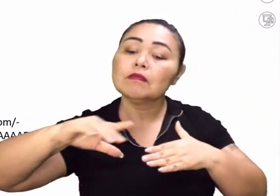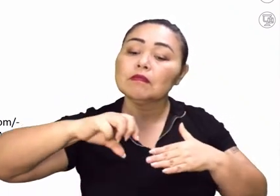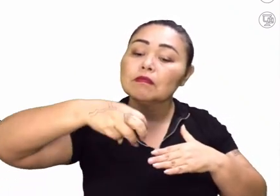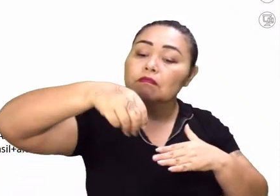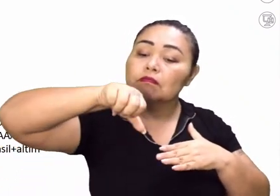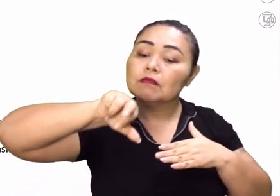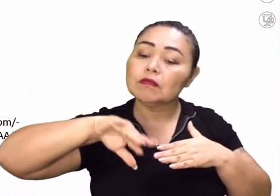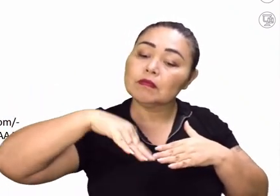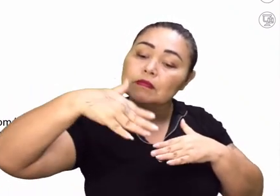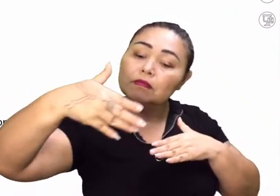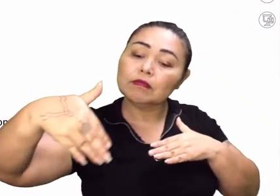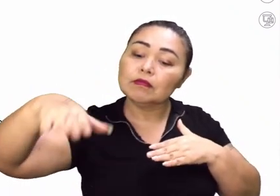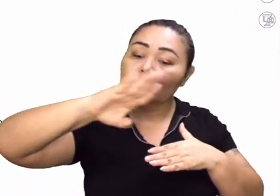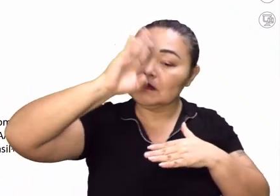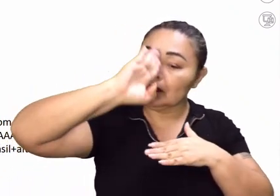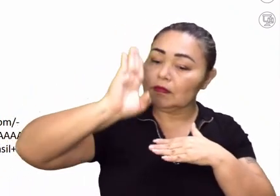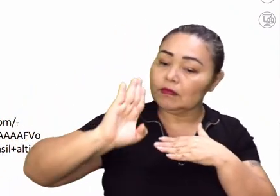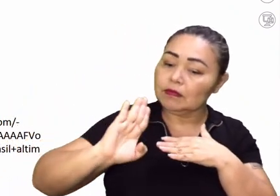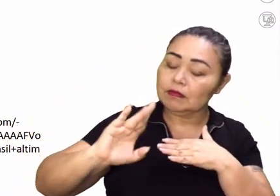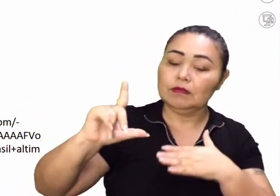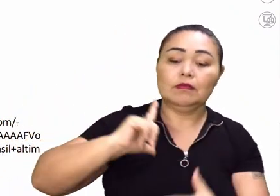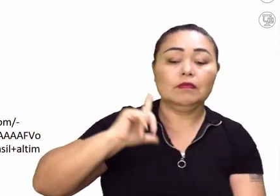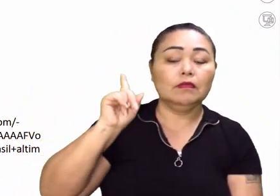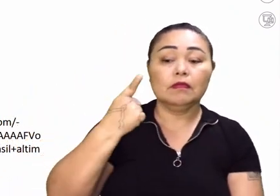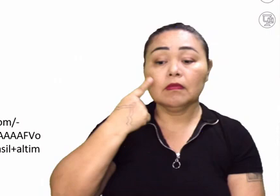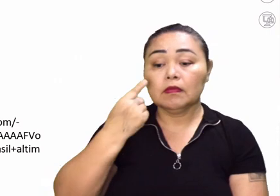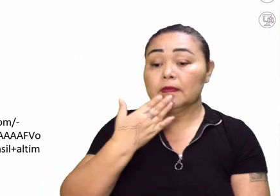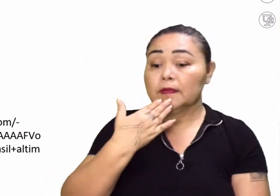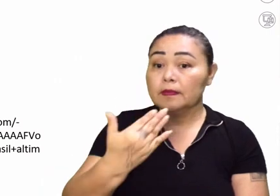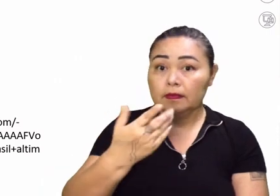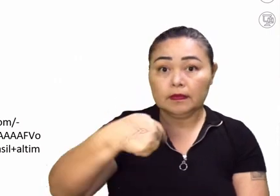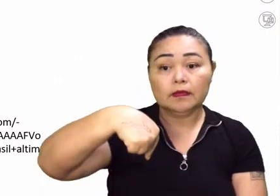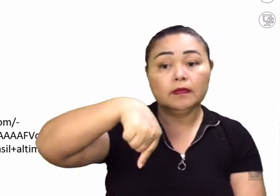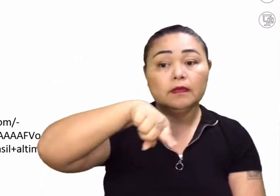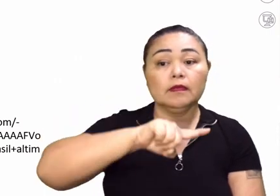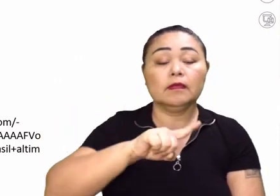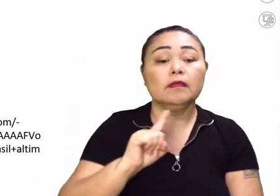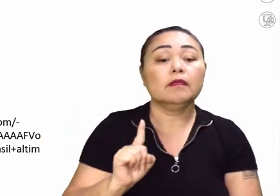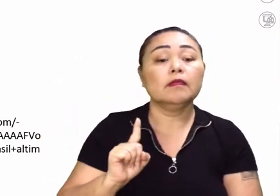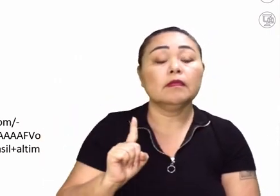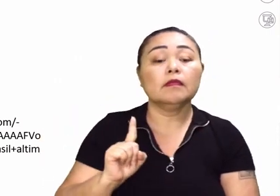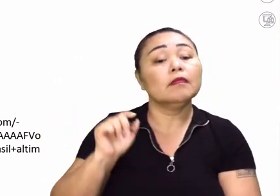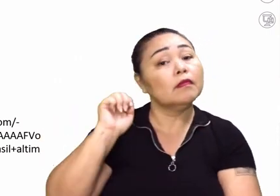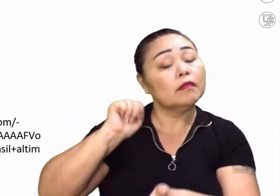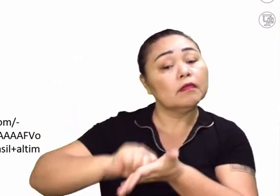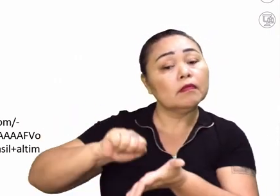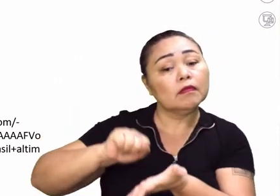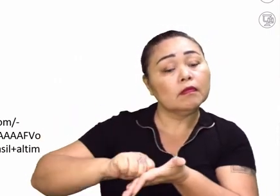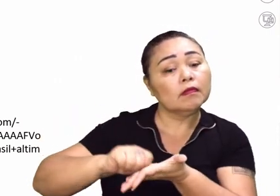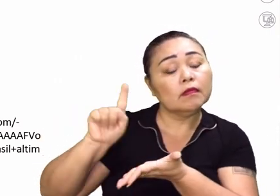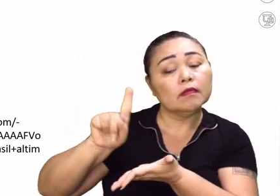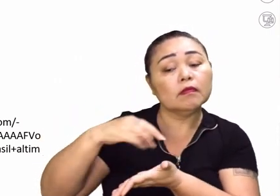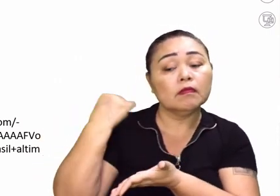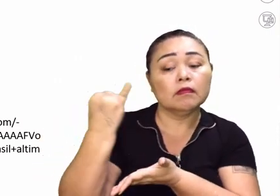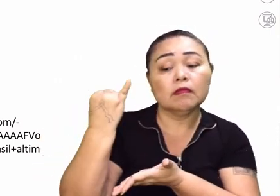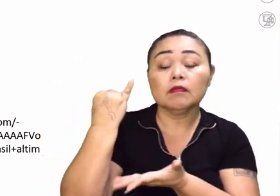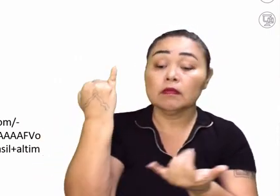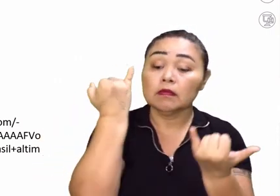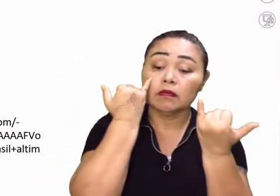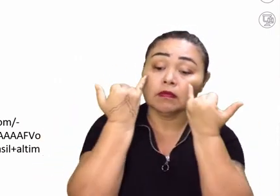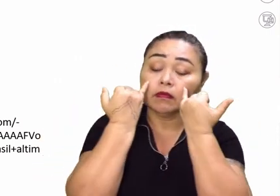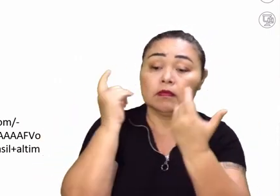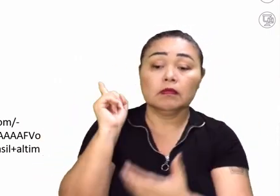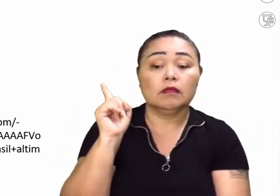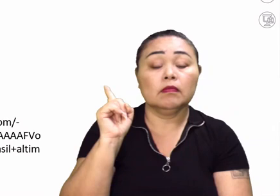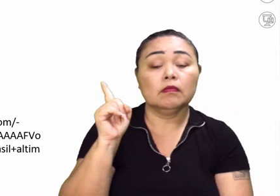interessante Então você já pode pedir para eles Rogério anotar essa importante informação